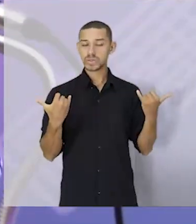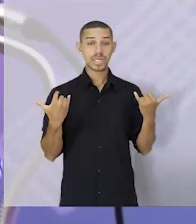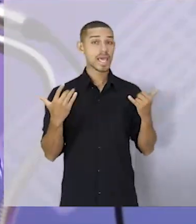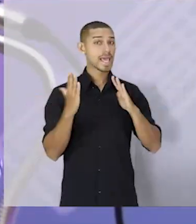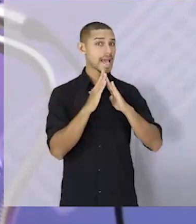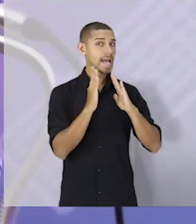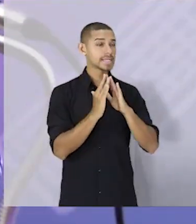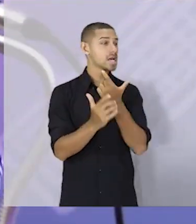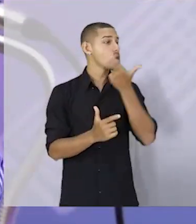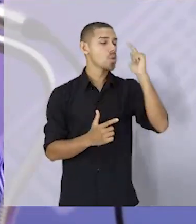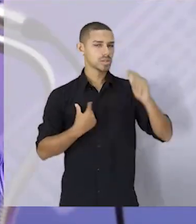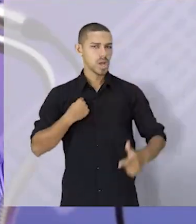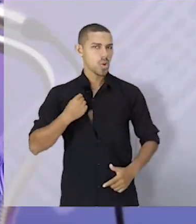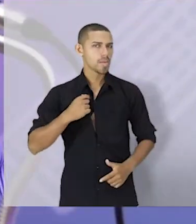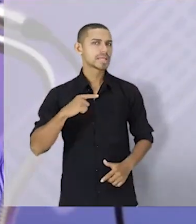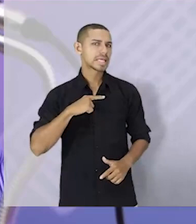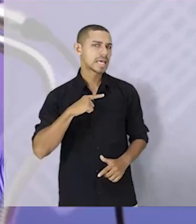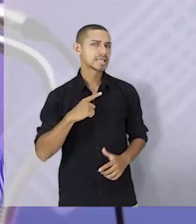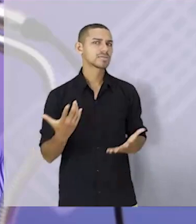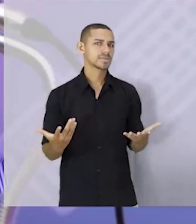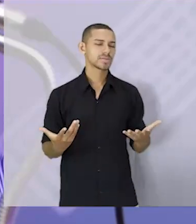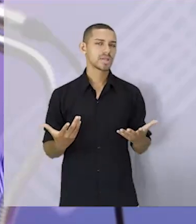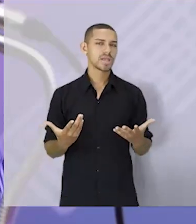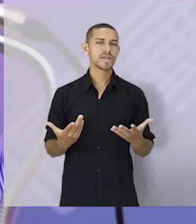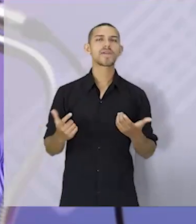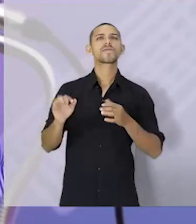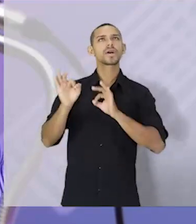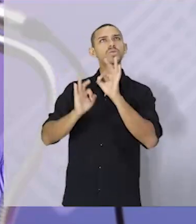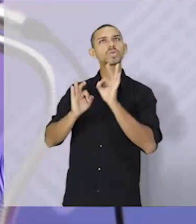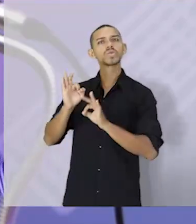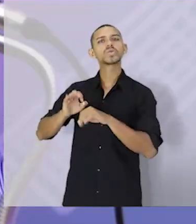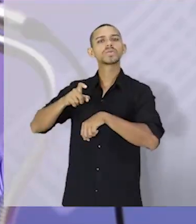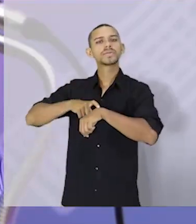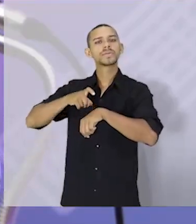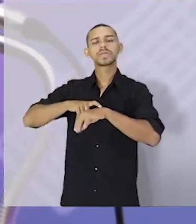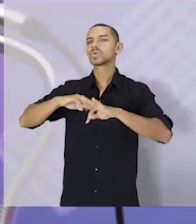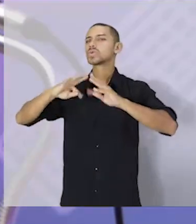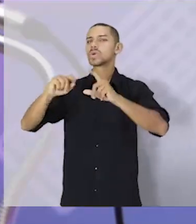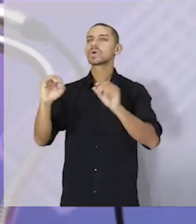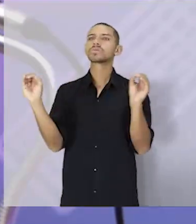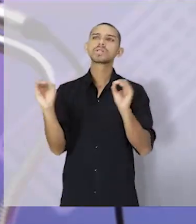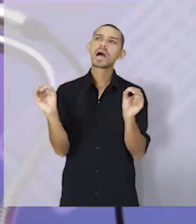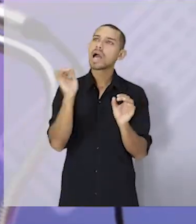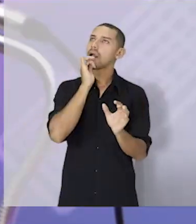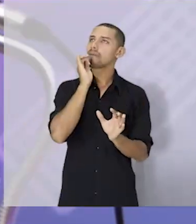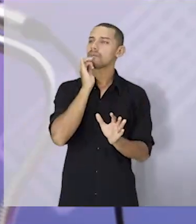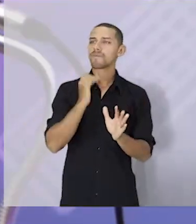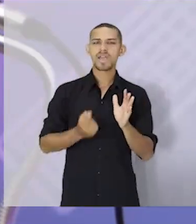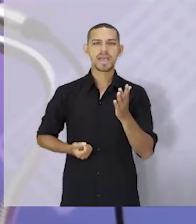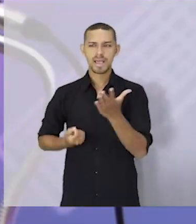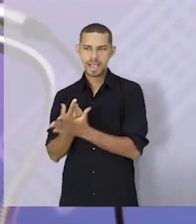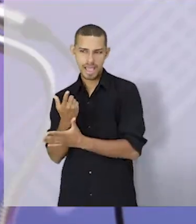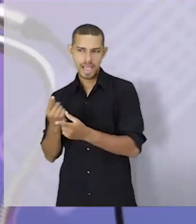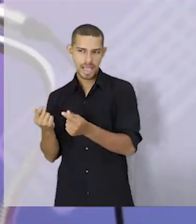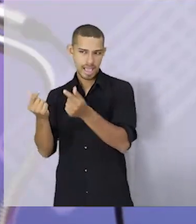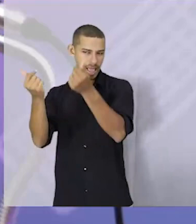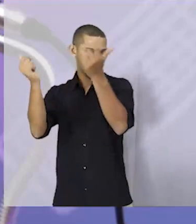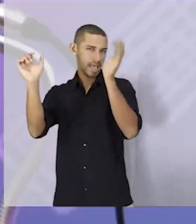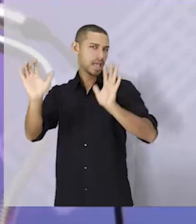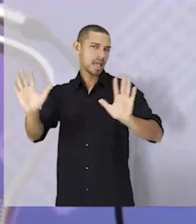uma outra roupa? Então, assim, você vai poupando. E isso também não vai fazer com que você gaste aquilo que